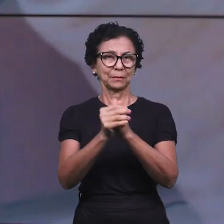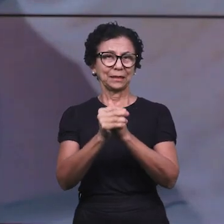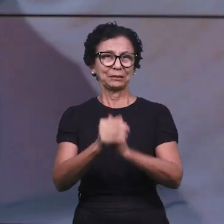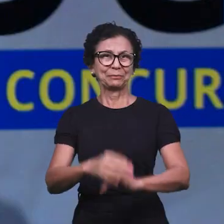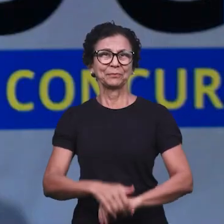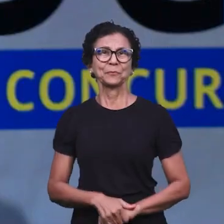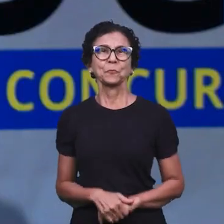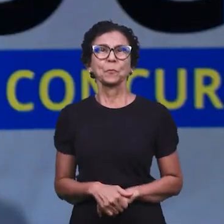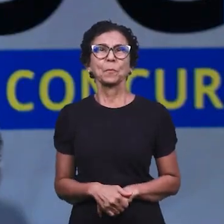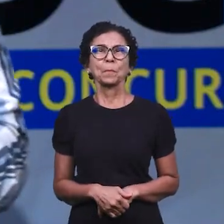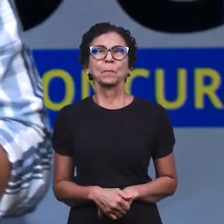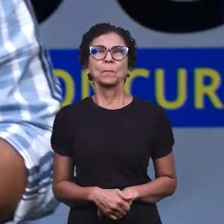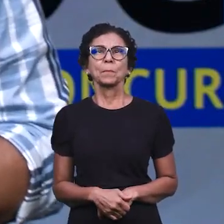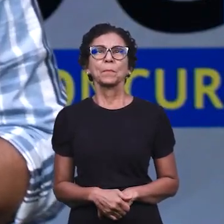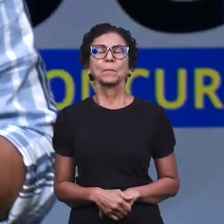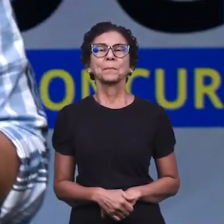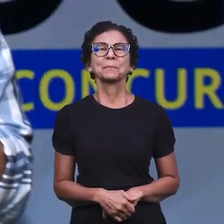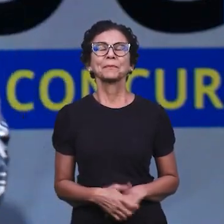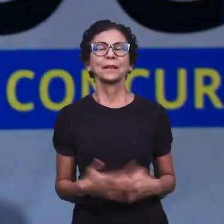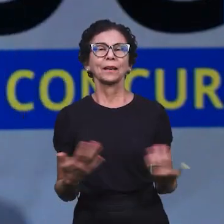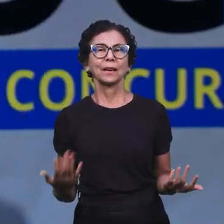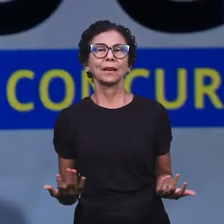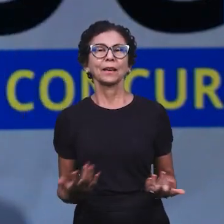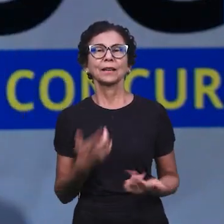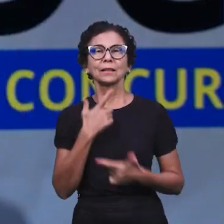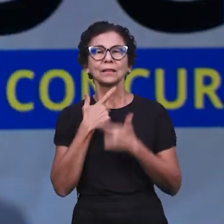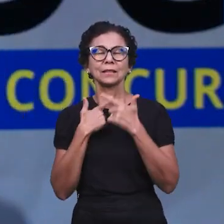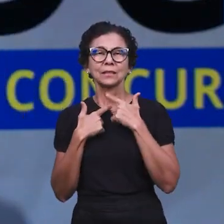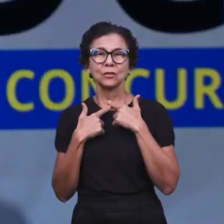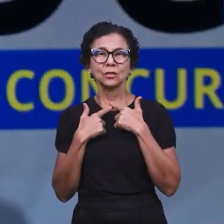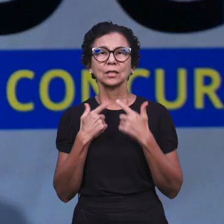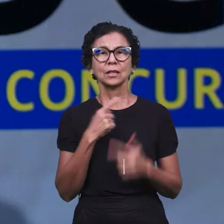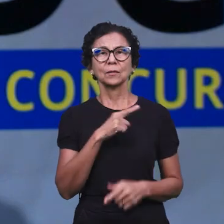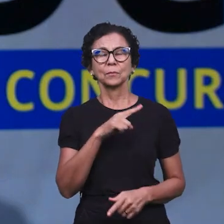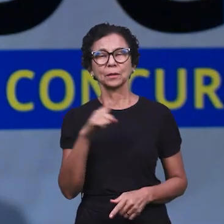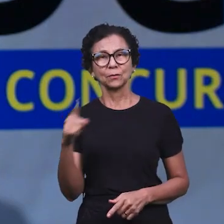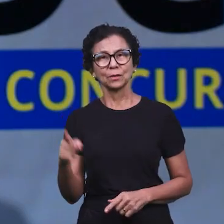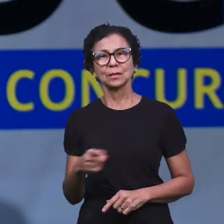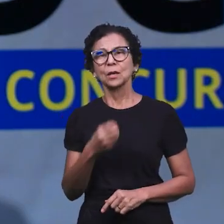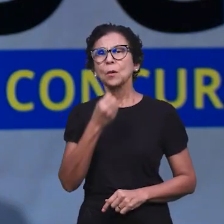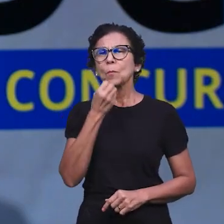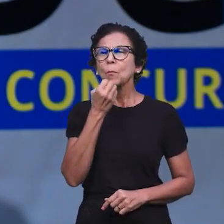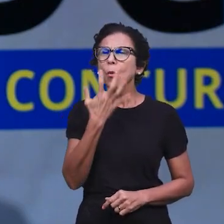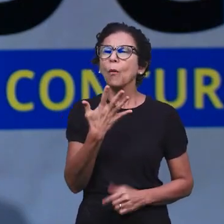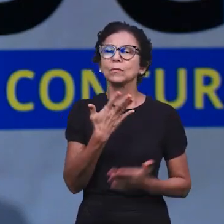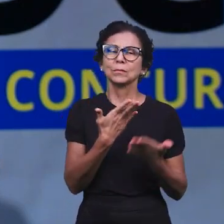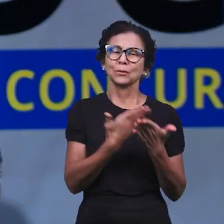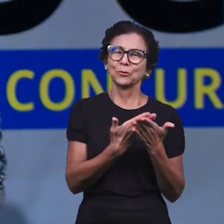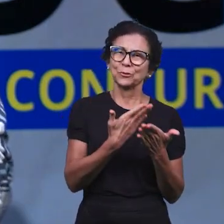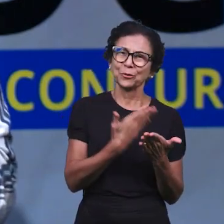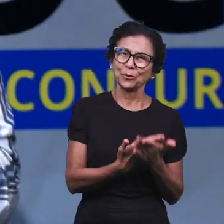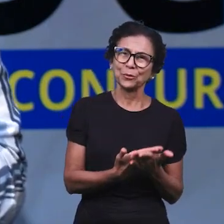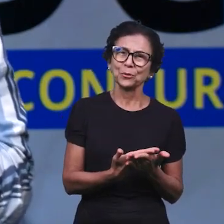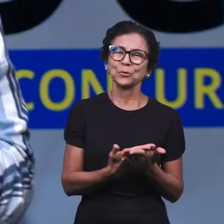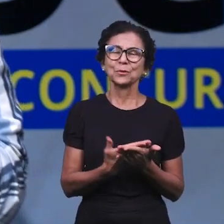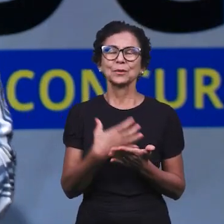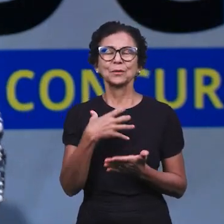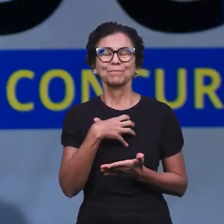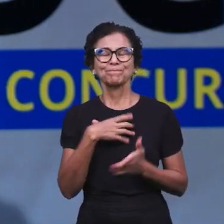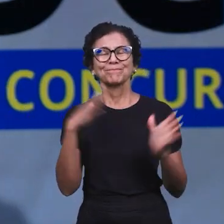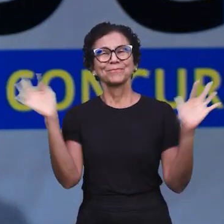Amém? E eu quero desejar para vocês aí uma excelente jornada de estudos. Nós estamos muito felizes aqui